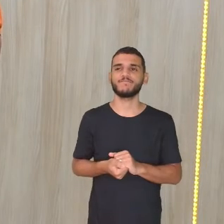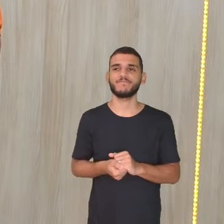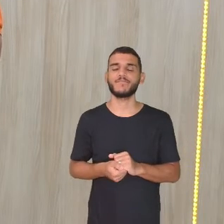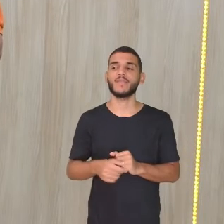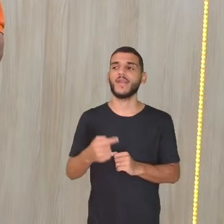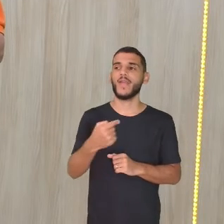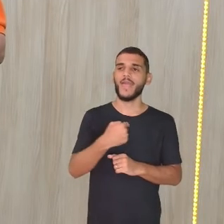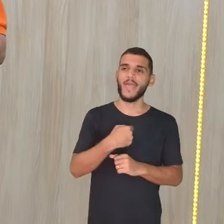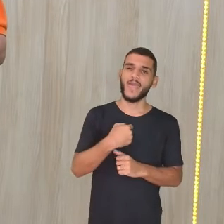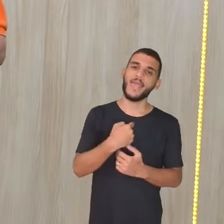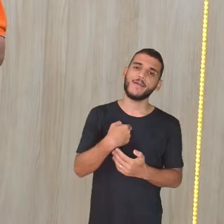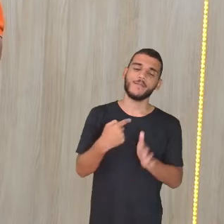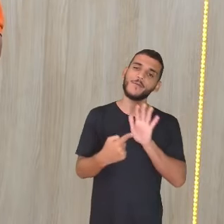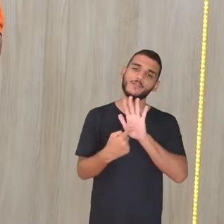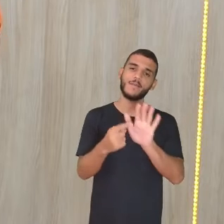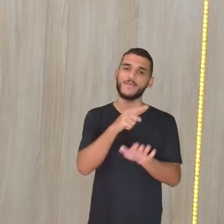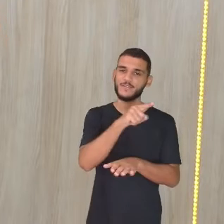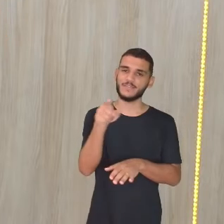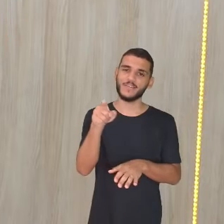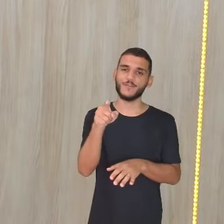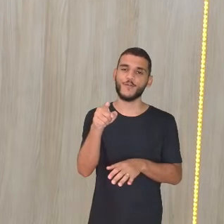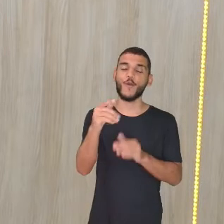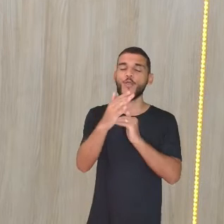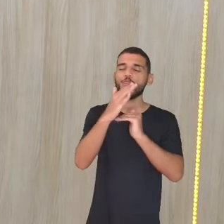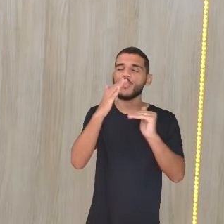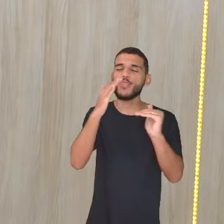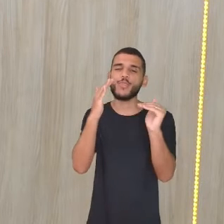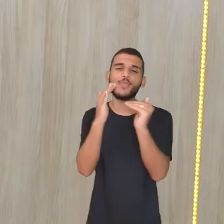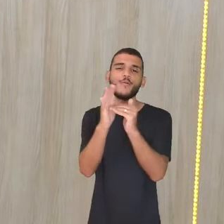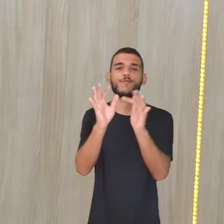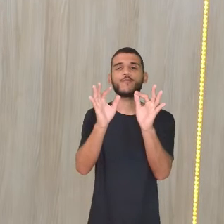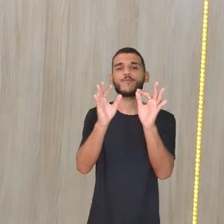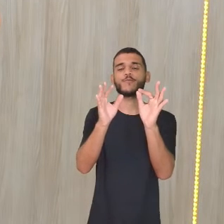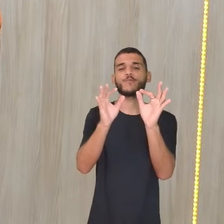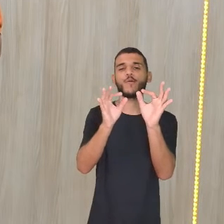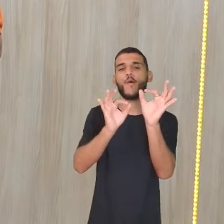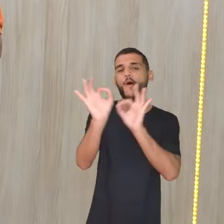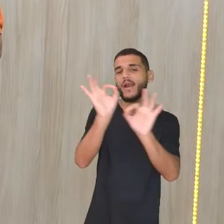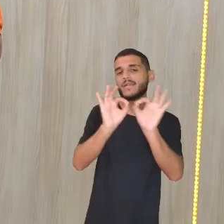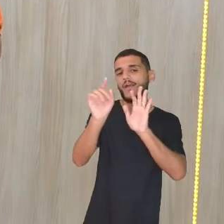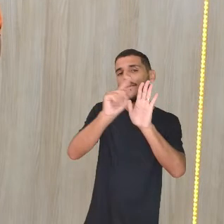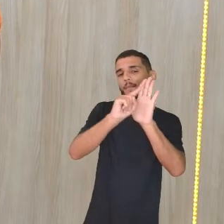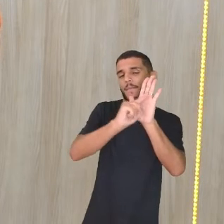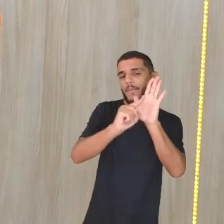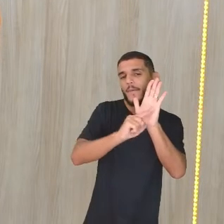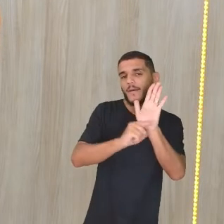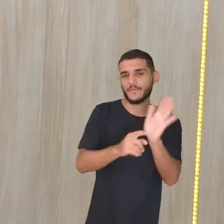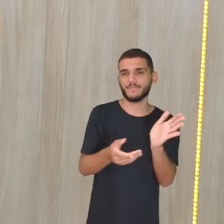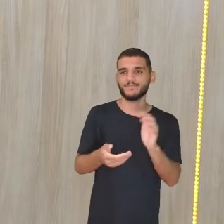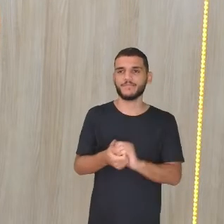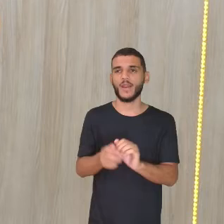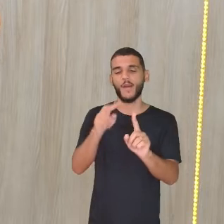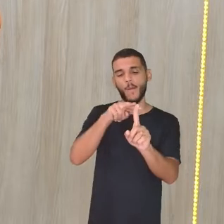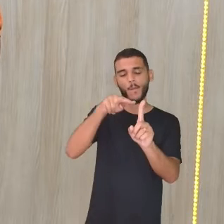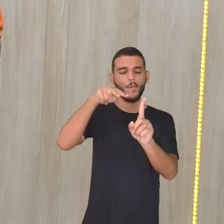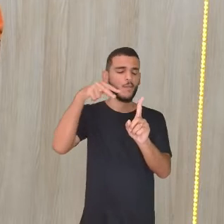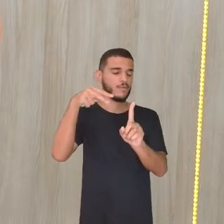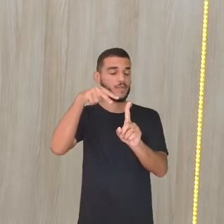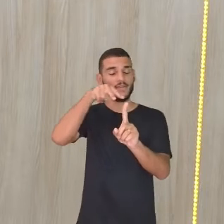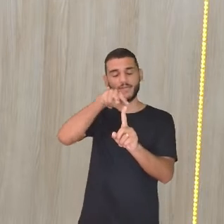para vocês, não é? Tudo isso assim bem trabalhado. Então, o ponto de vista do criador e